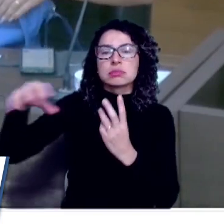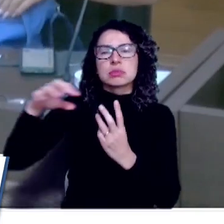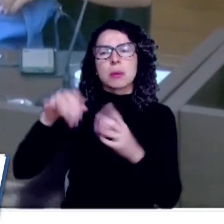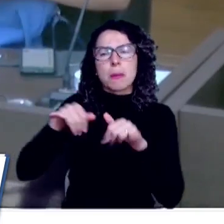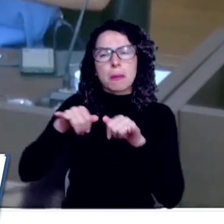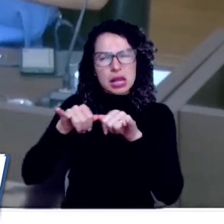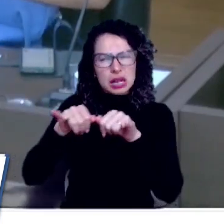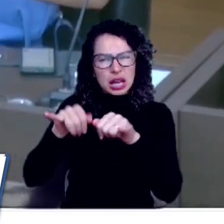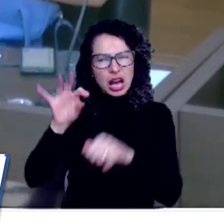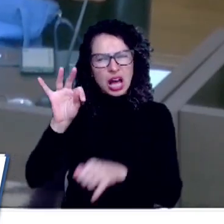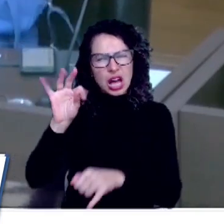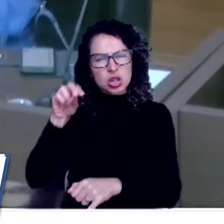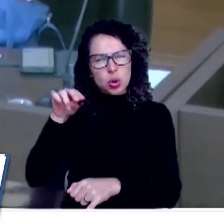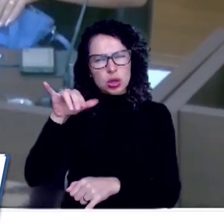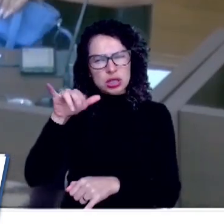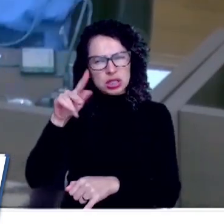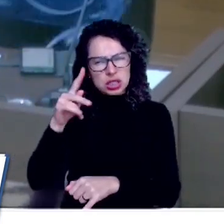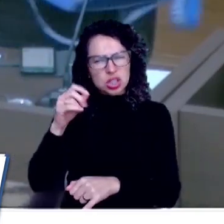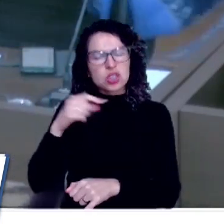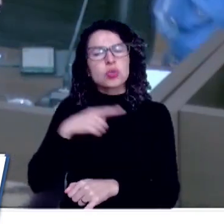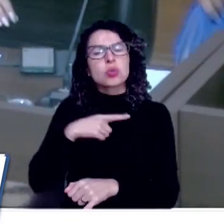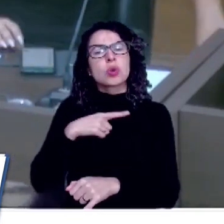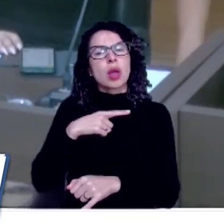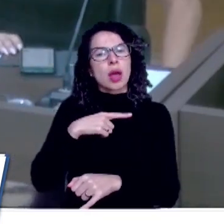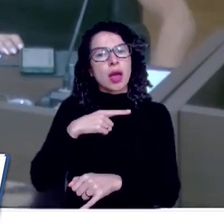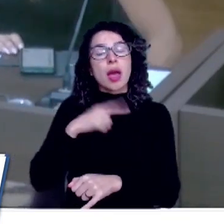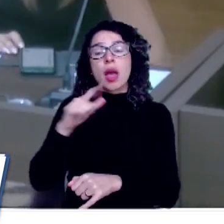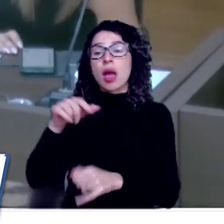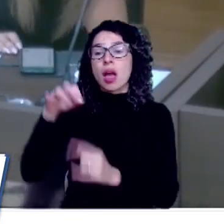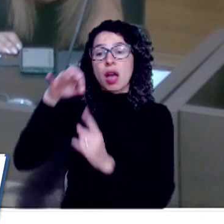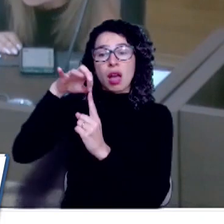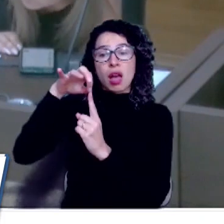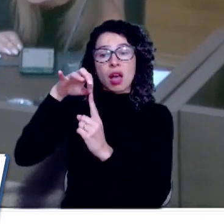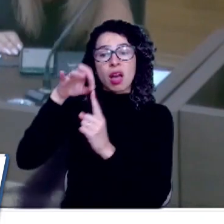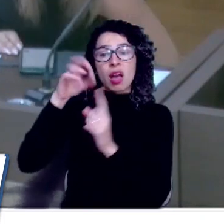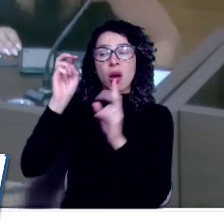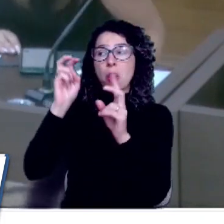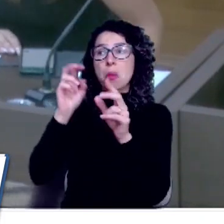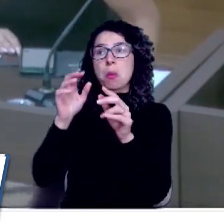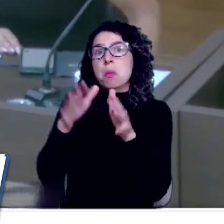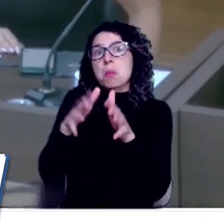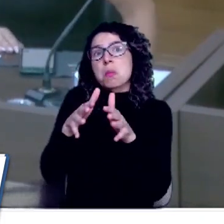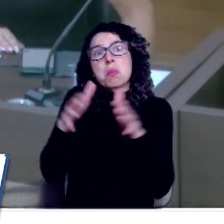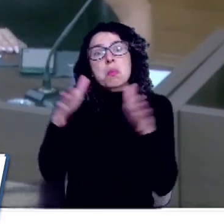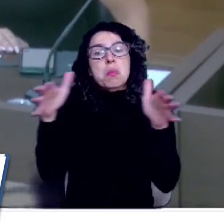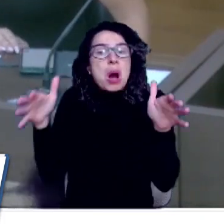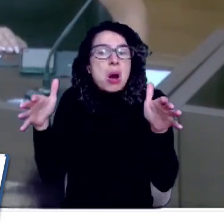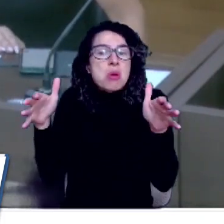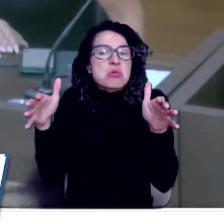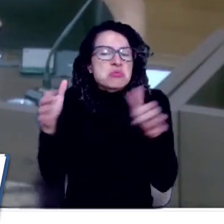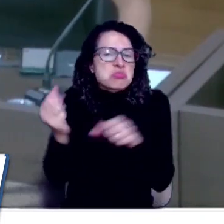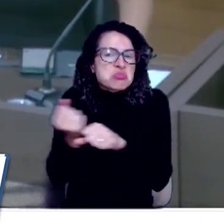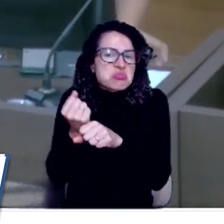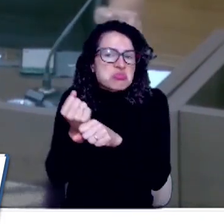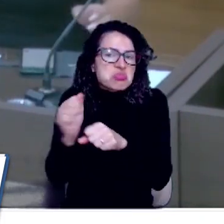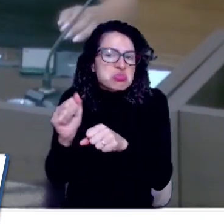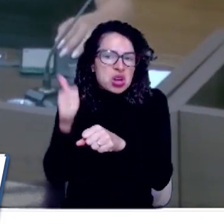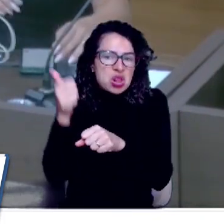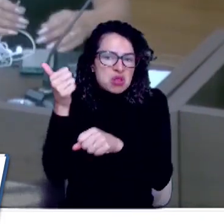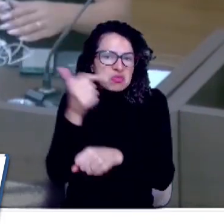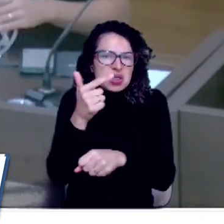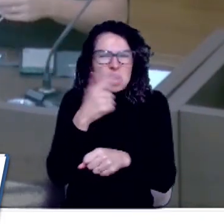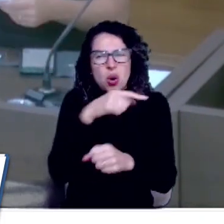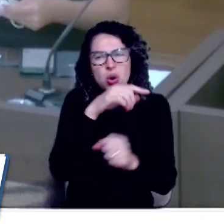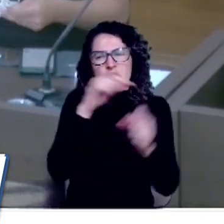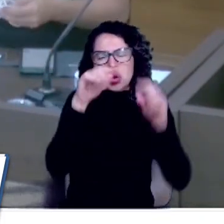na Champanhar, é um ponto de ônibus um pouquinho mais bem feito, vamos dizer assim. Enquanto os outros é só uma